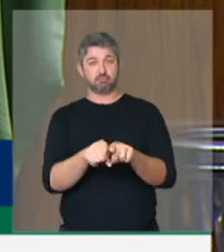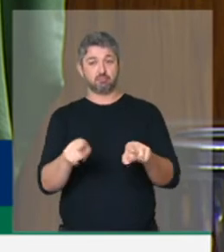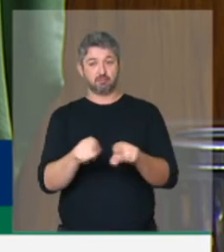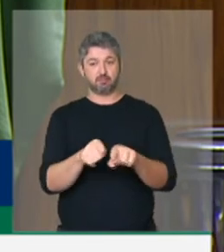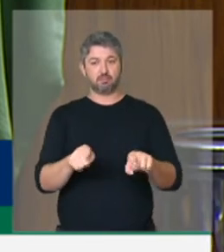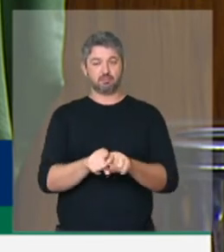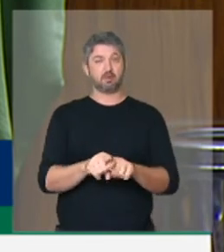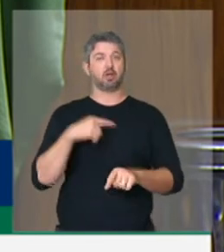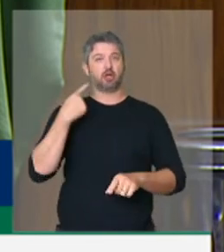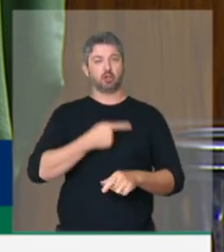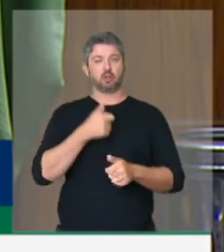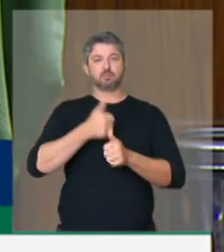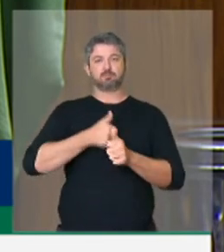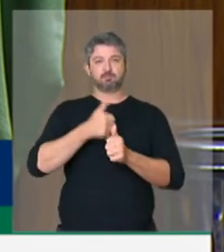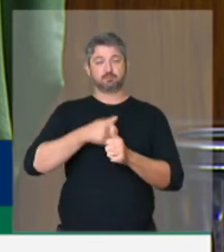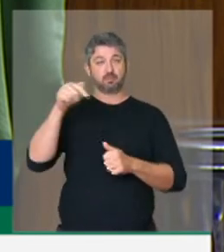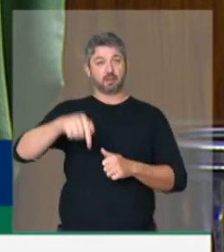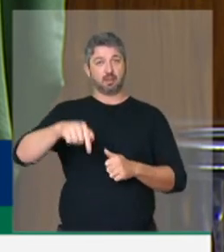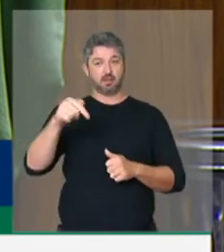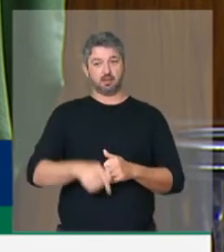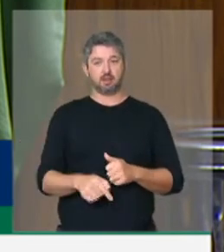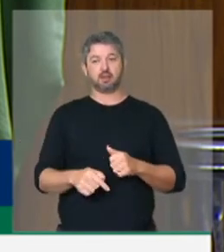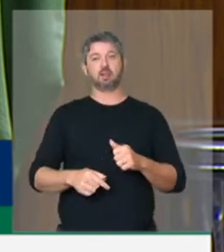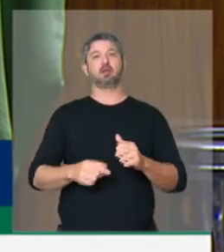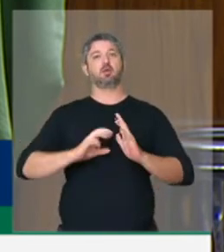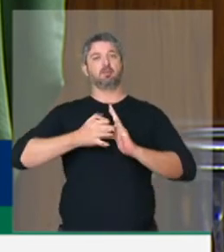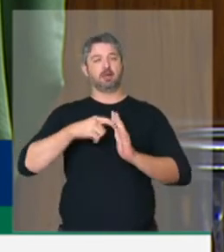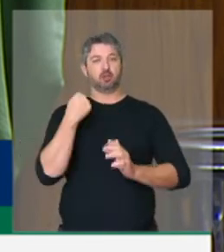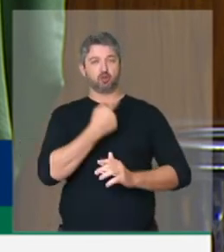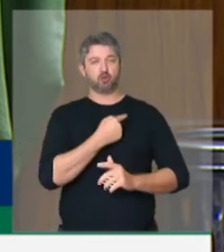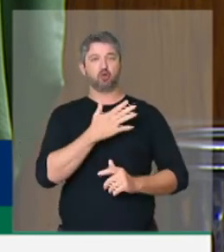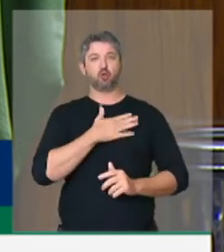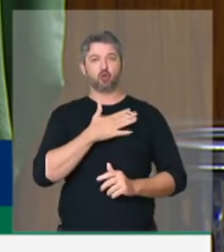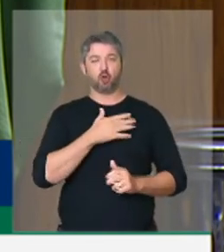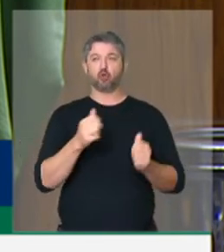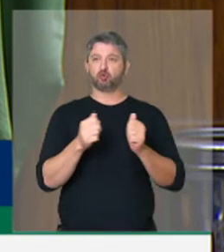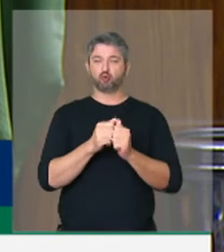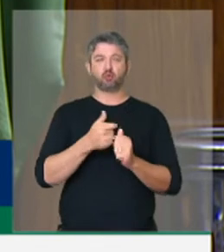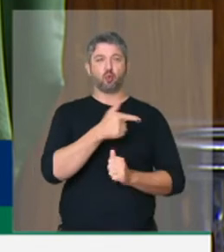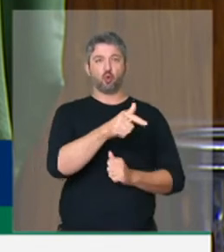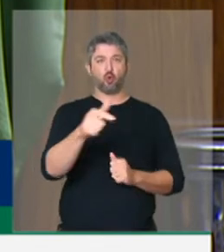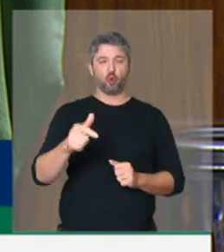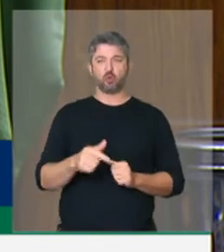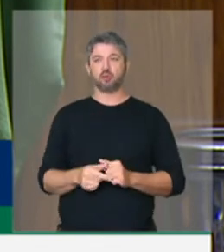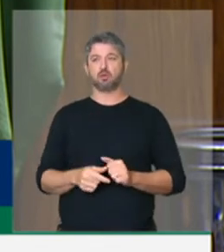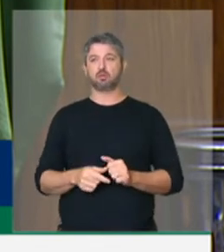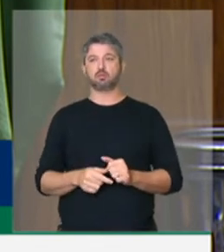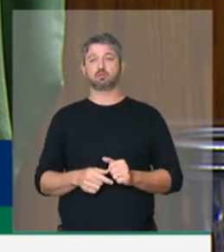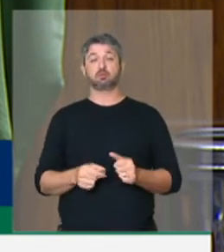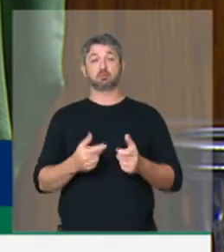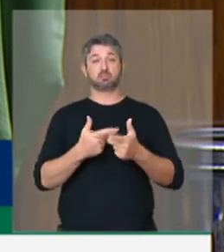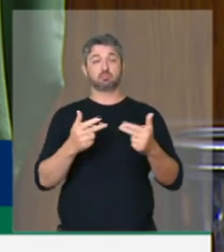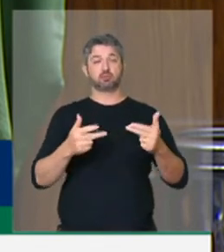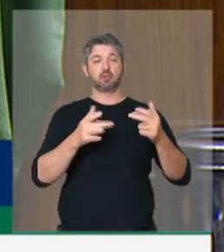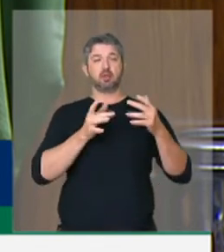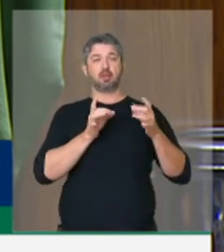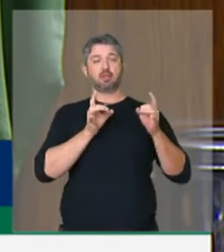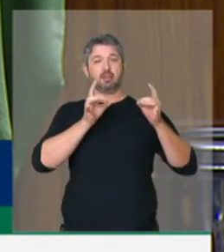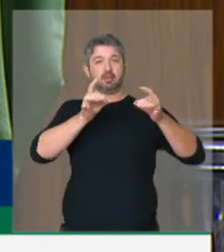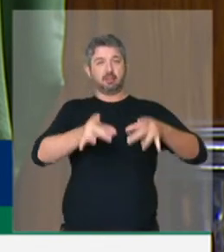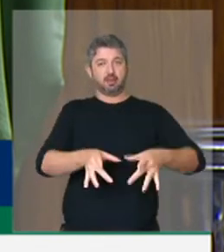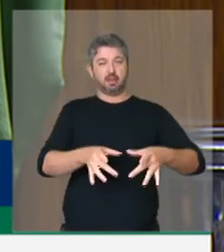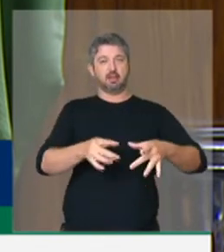temos procurado cumprir, o nosso partido, ao lado dos outros, o legado, a ordem,